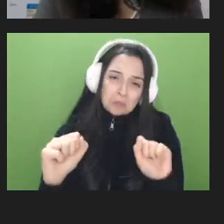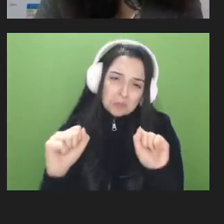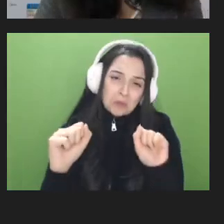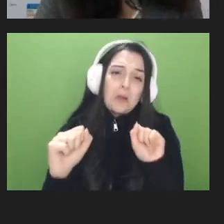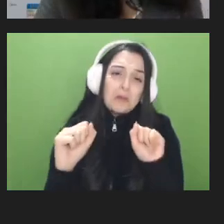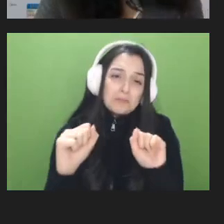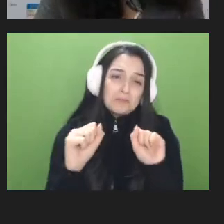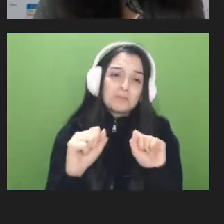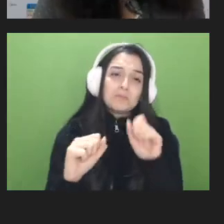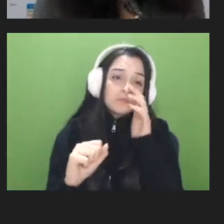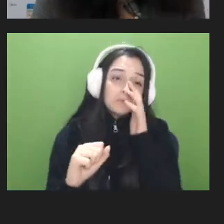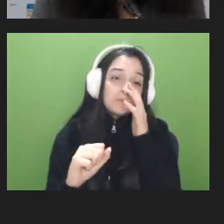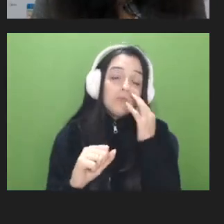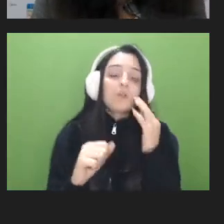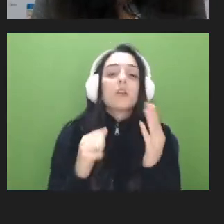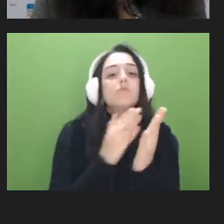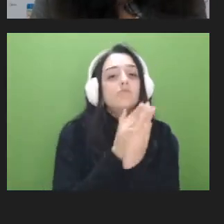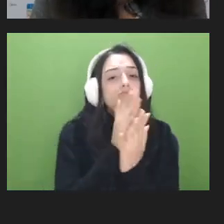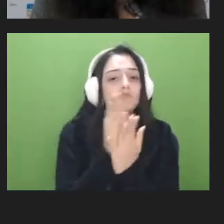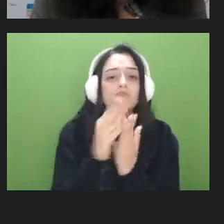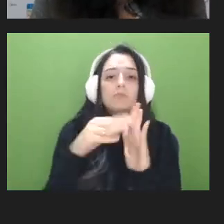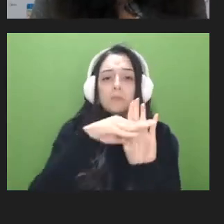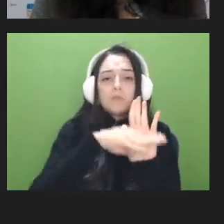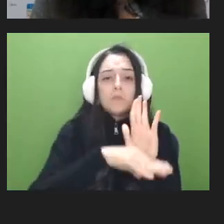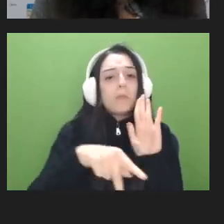práticas de rotina, elas são importantes para